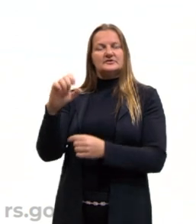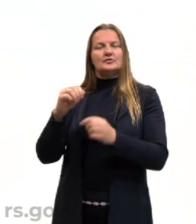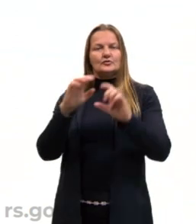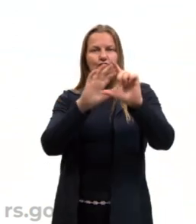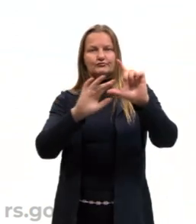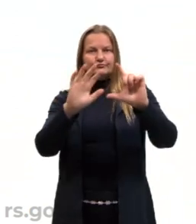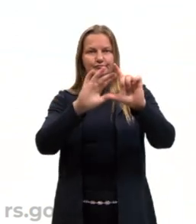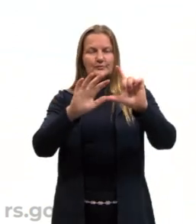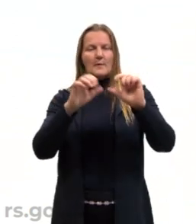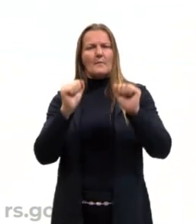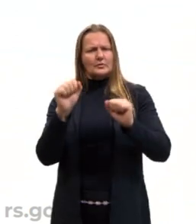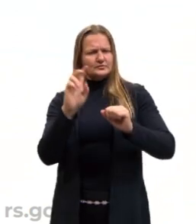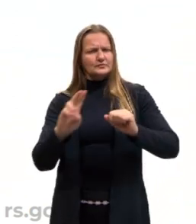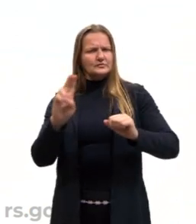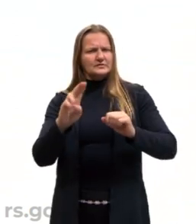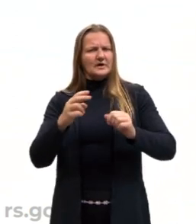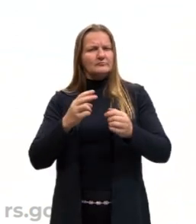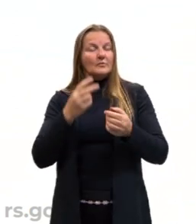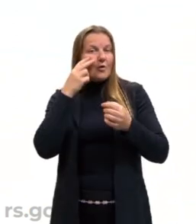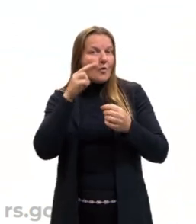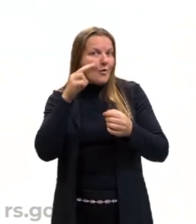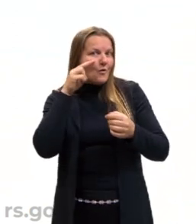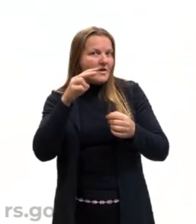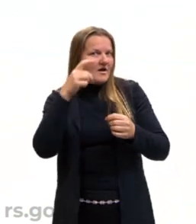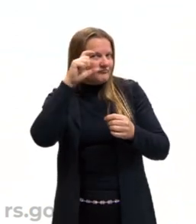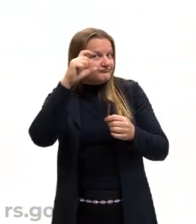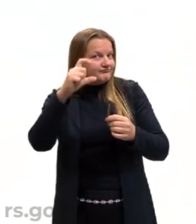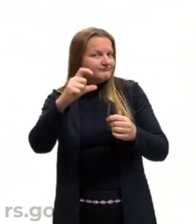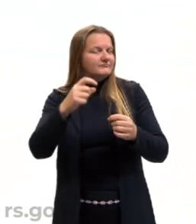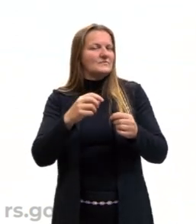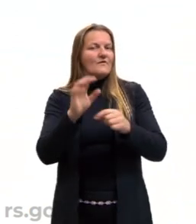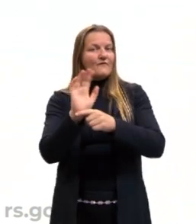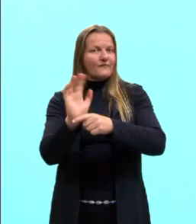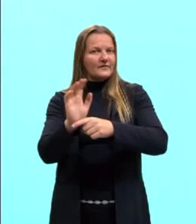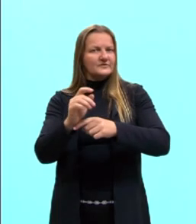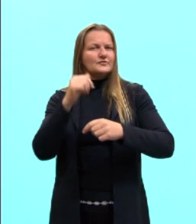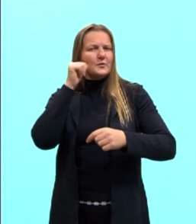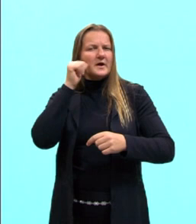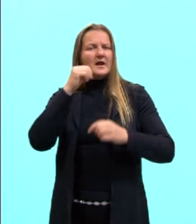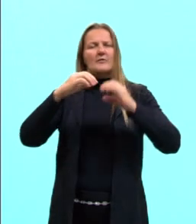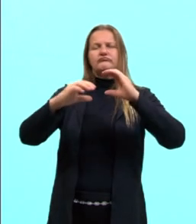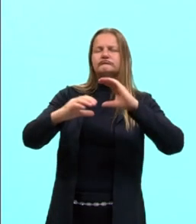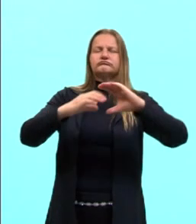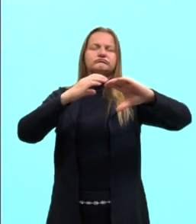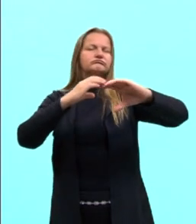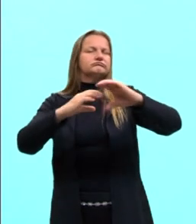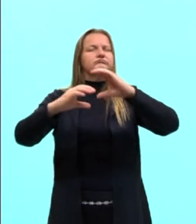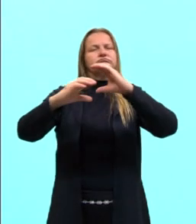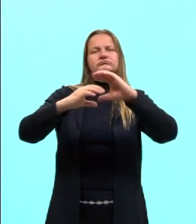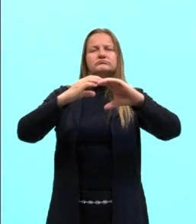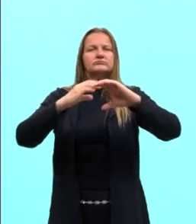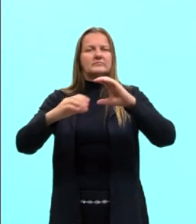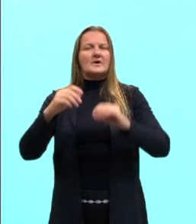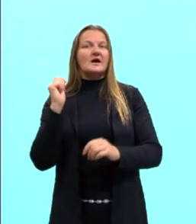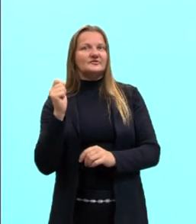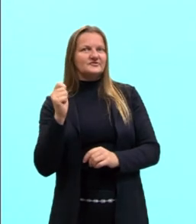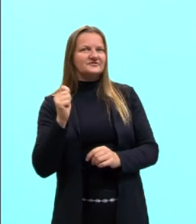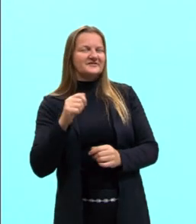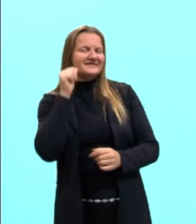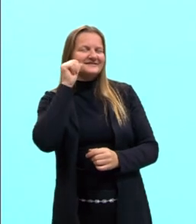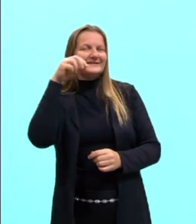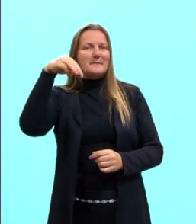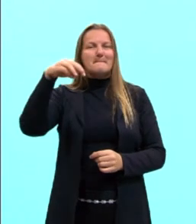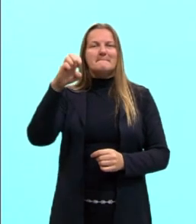que você pode utilizar então para seguir até o vídeo onde aparece Mercedes Sosa cantando essa canção que